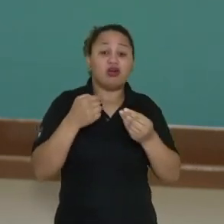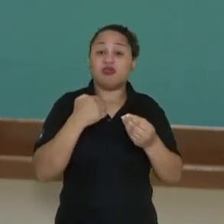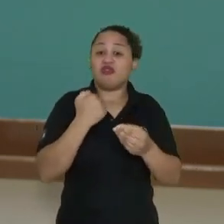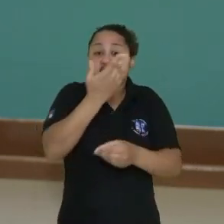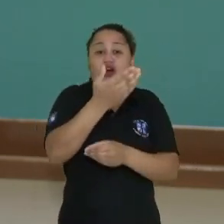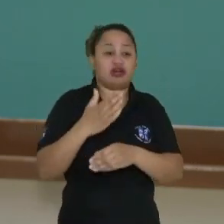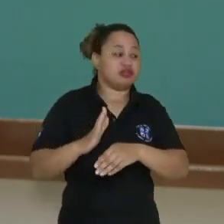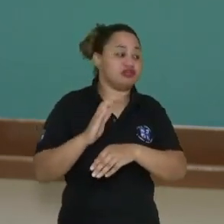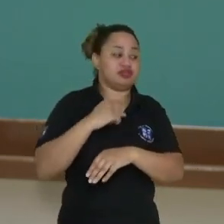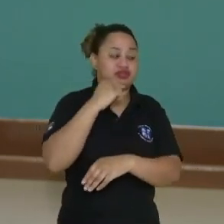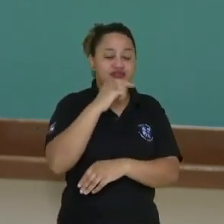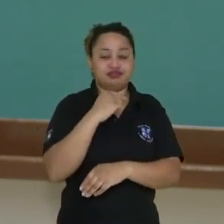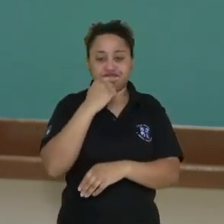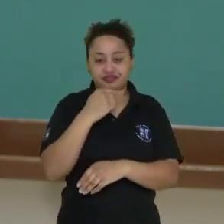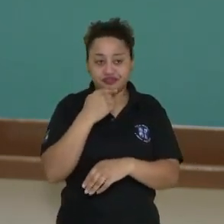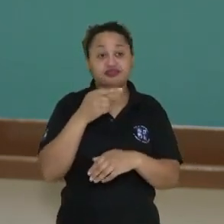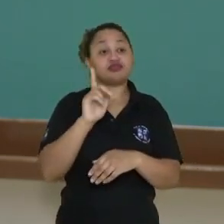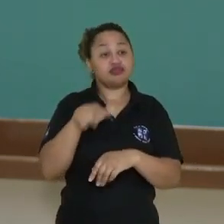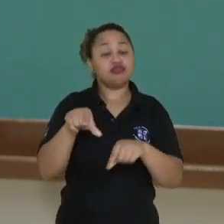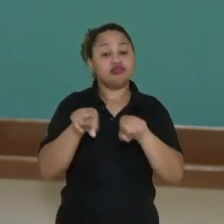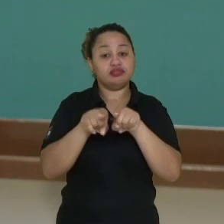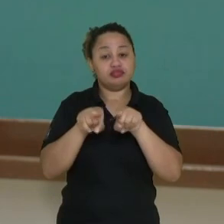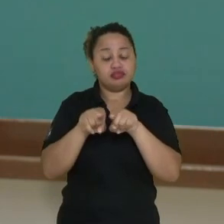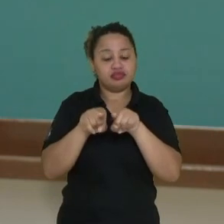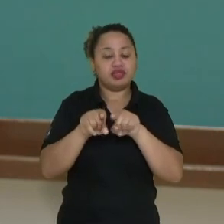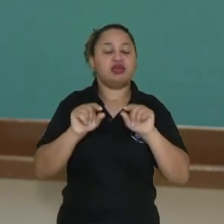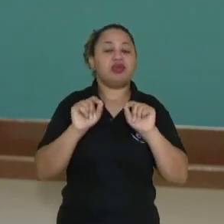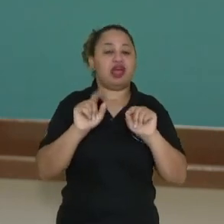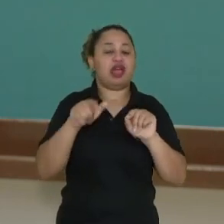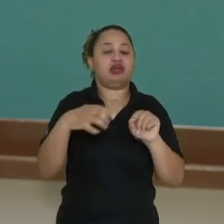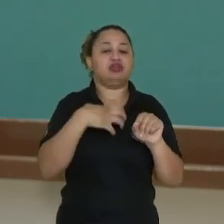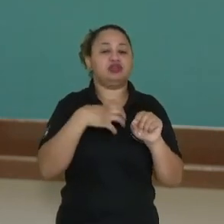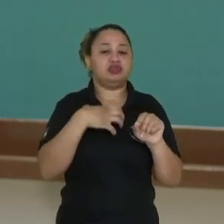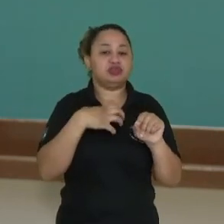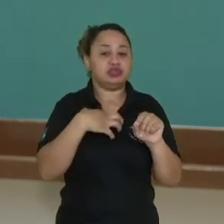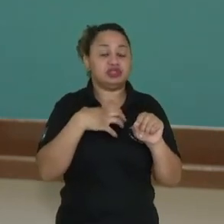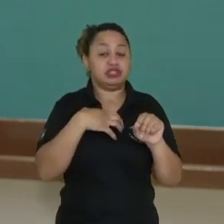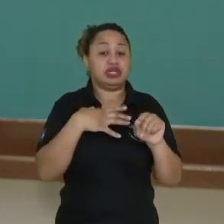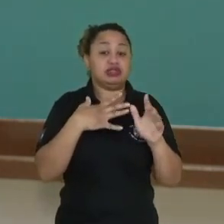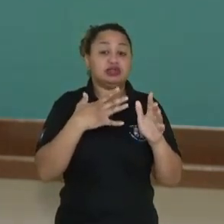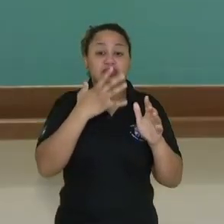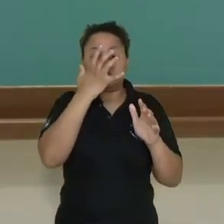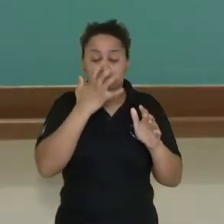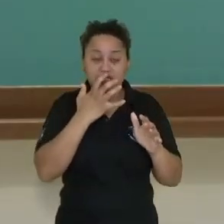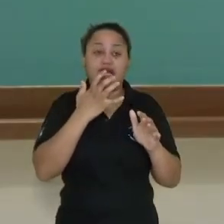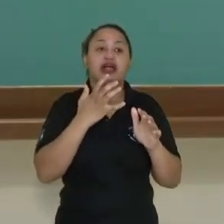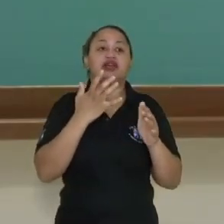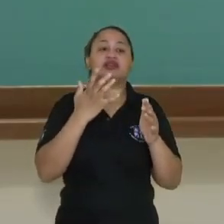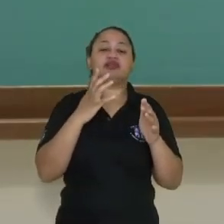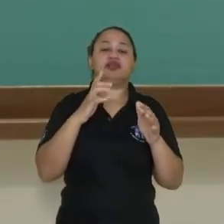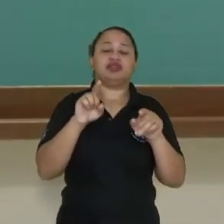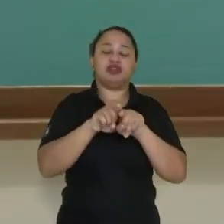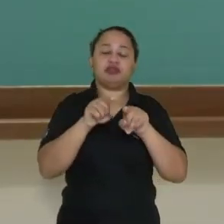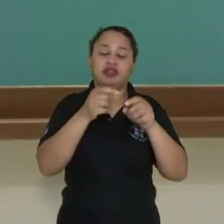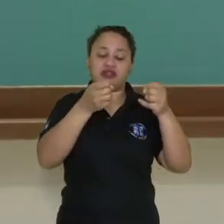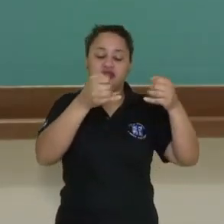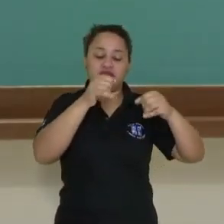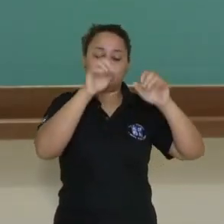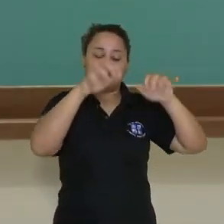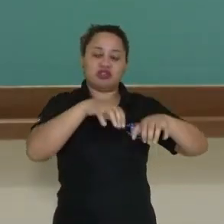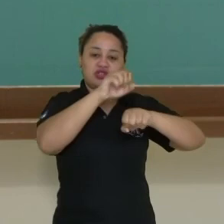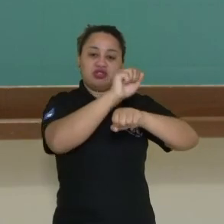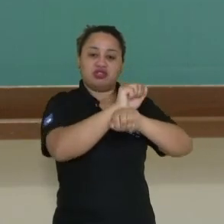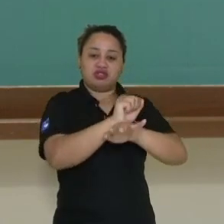Então a eutrofização também é uma forma assim, bastante agressiva. E como eu falei em chuva ácida ali também, gente, isso